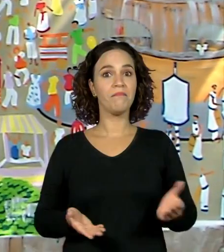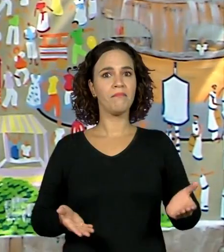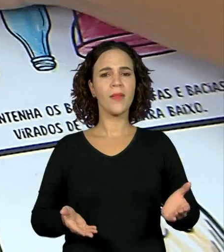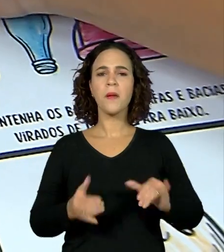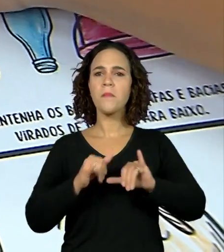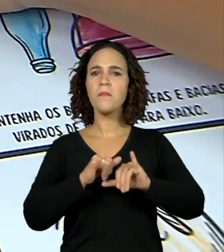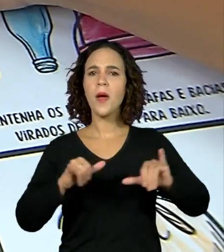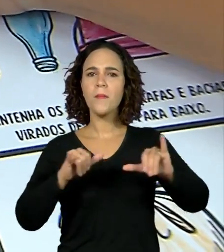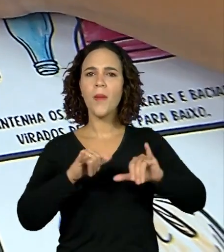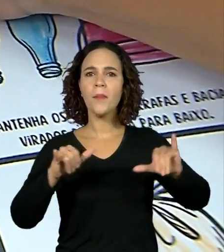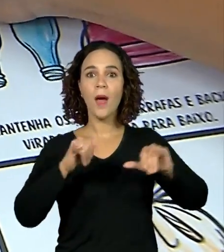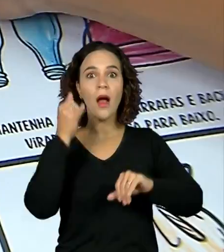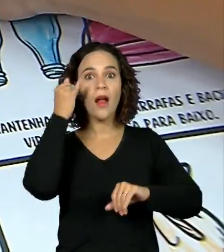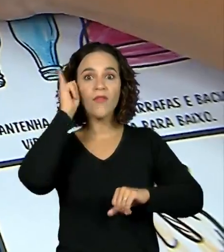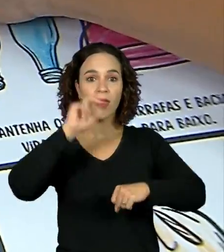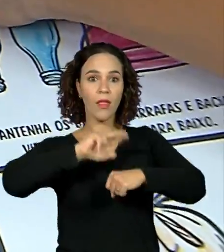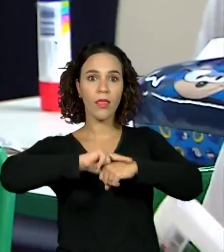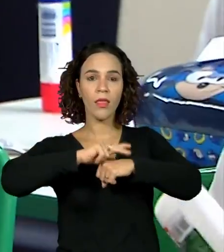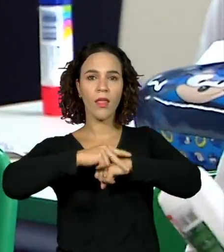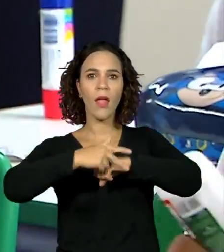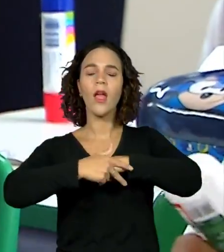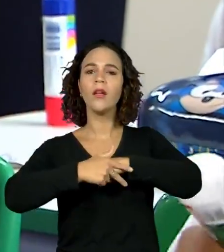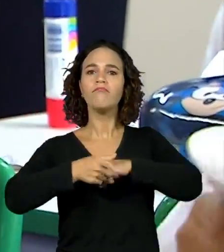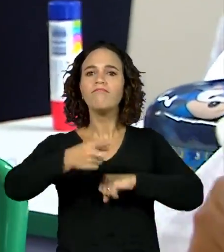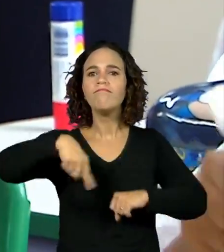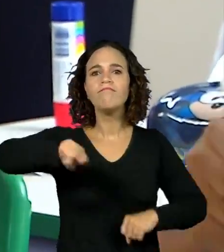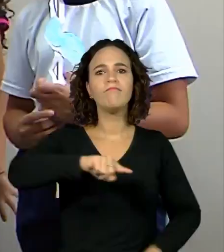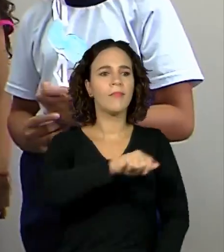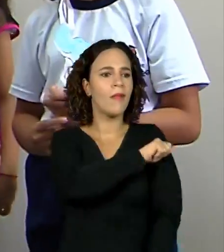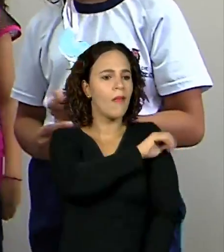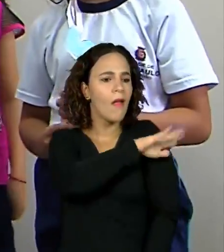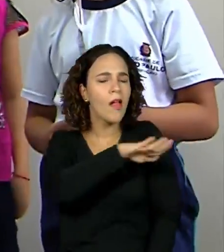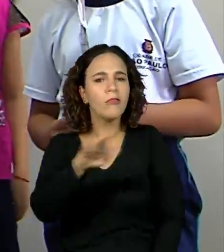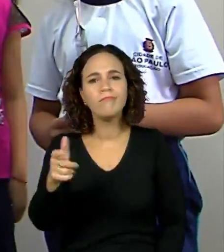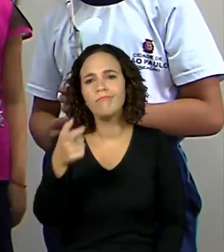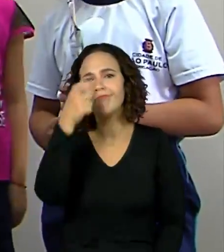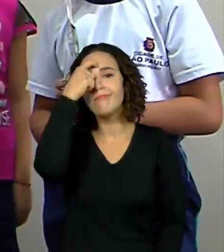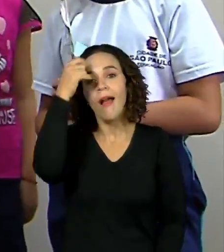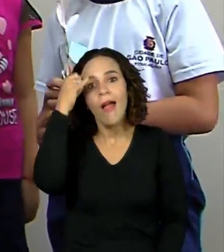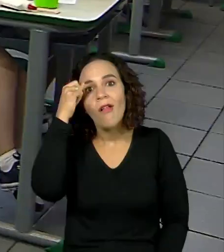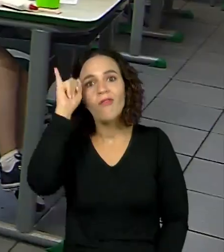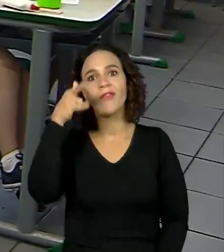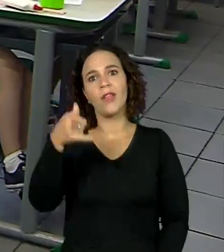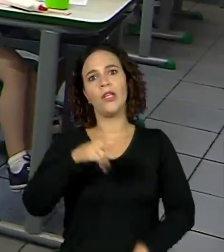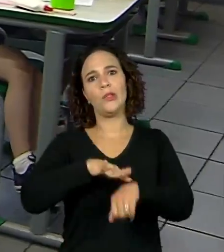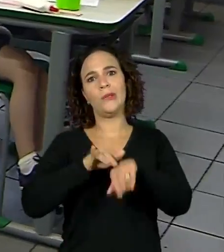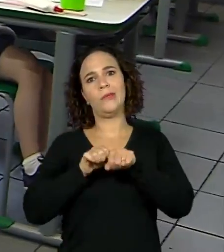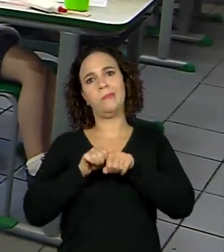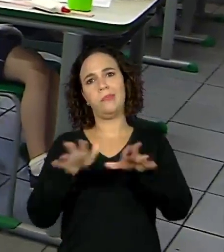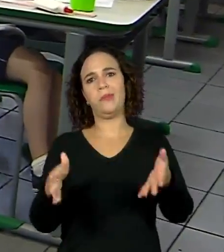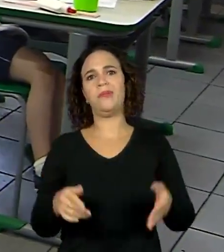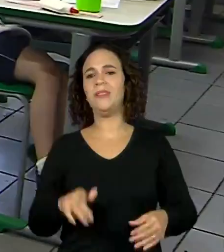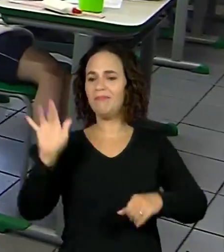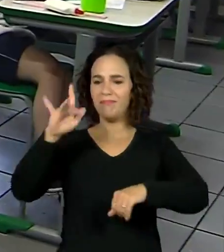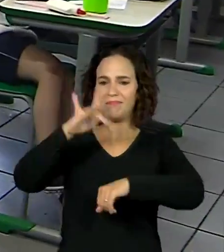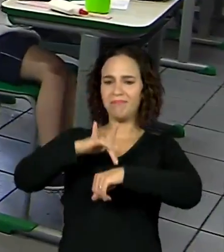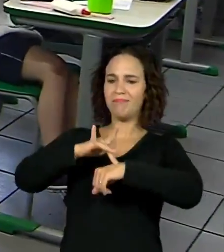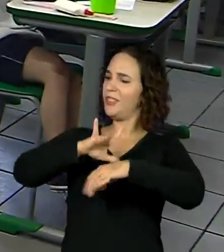contra a dengue mobiliza os alunos com a conscientização e prevenção da doença.